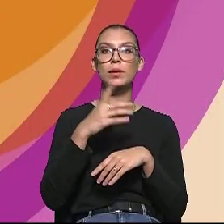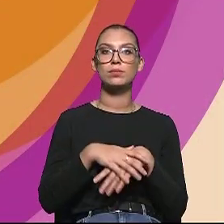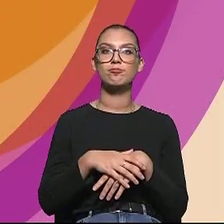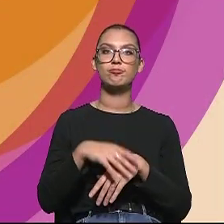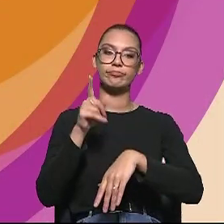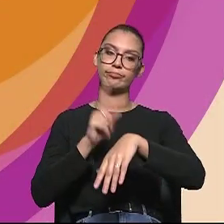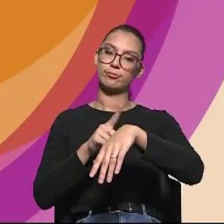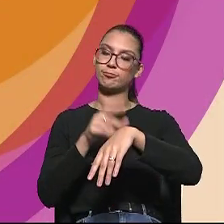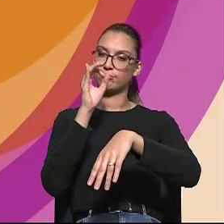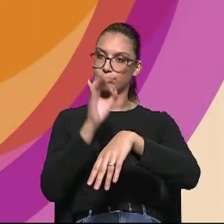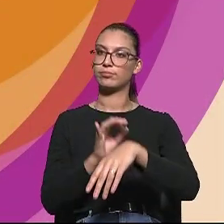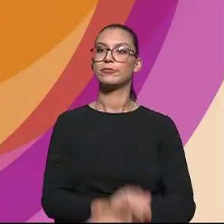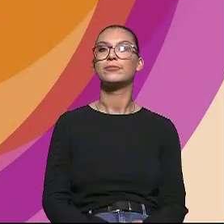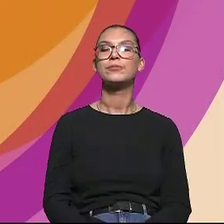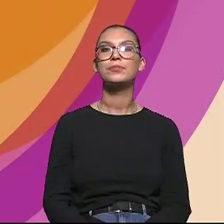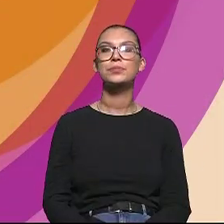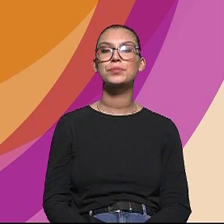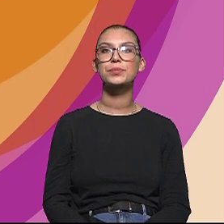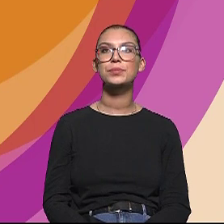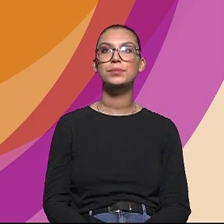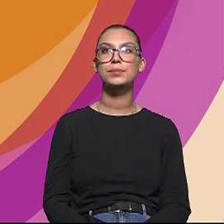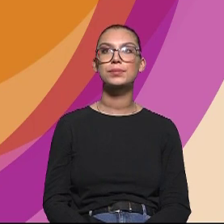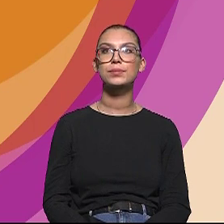No tempo.